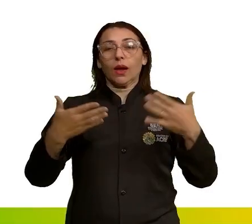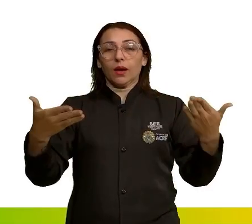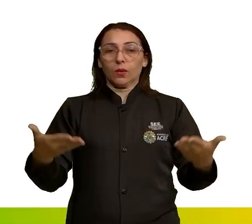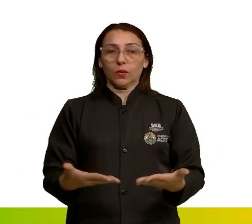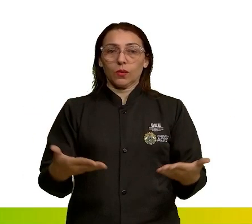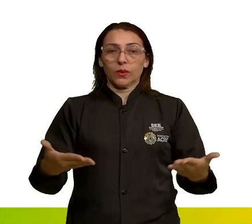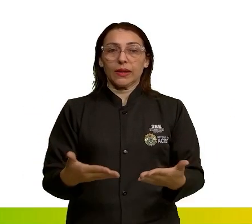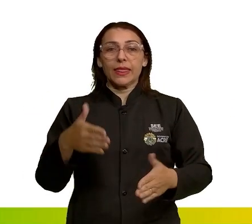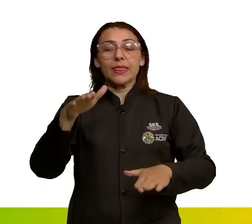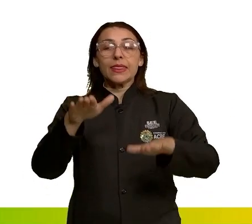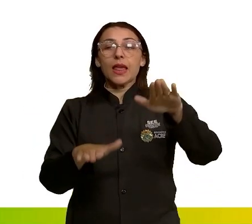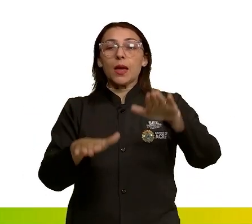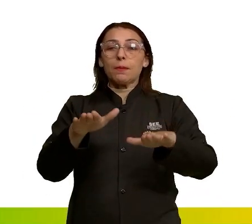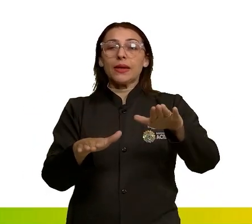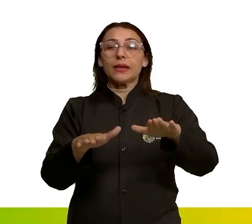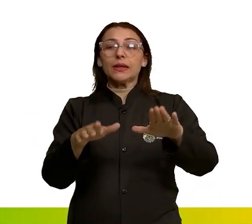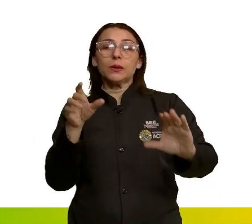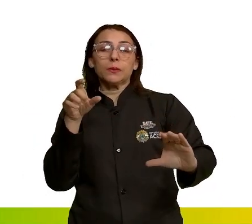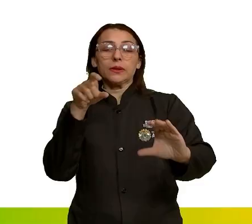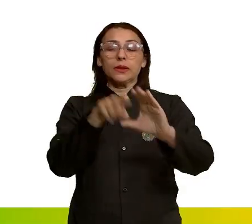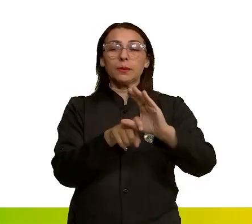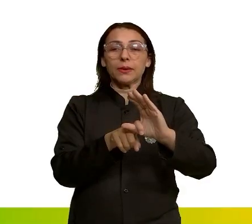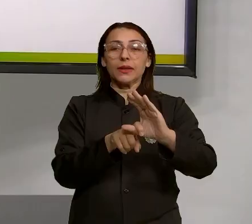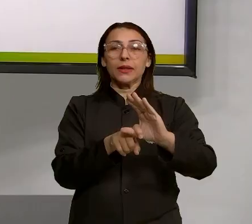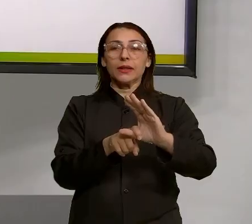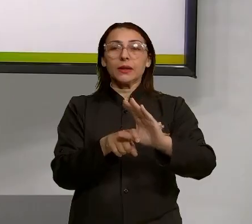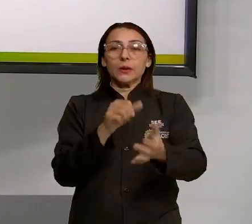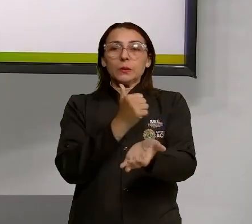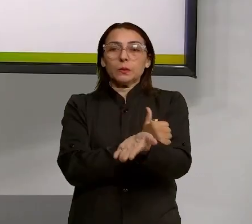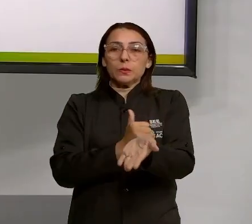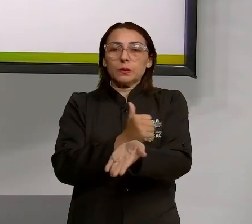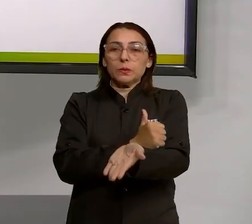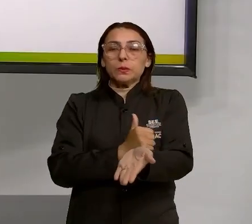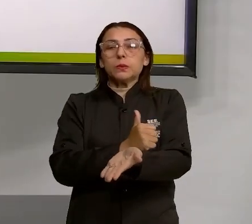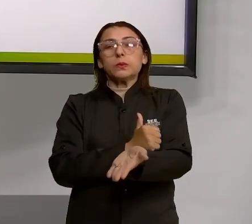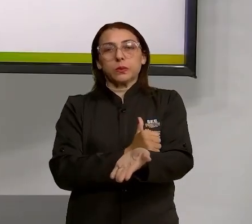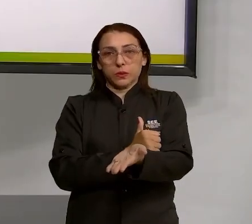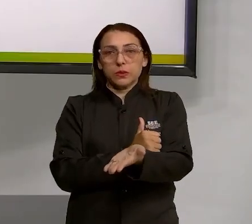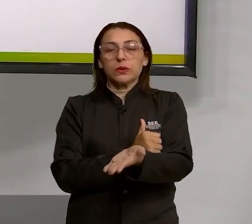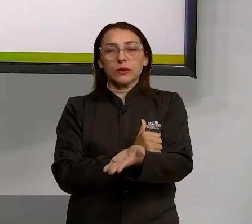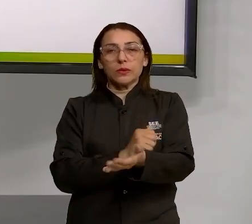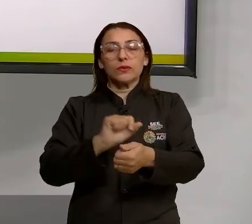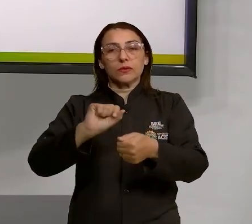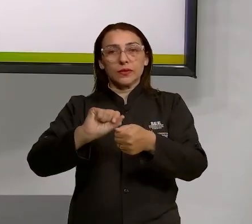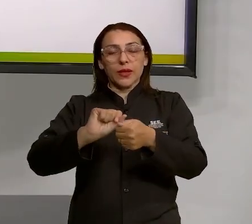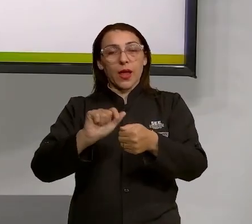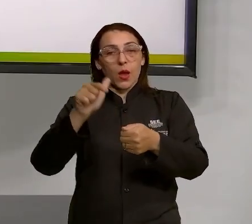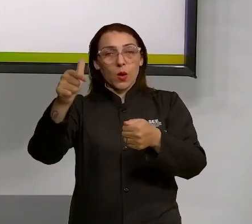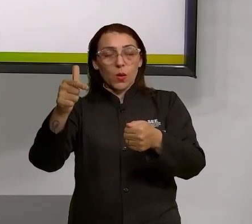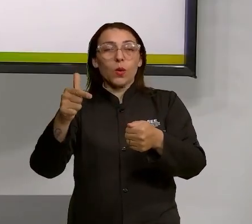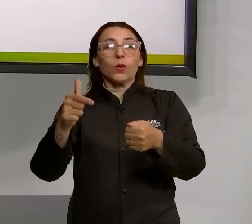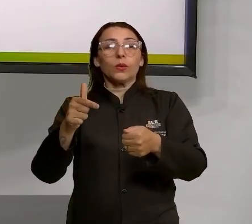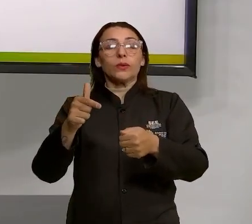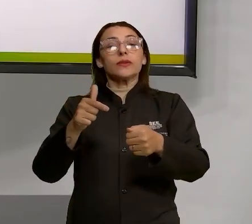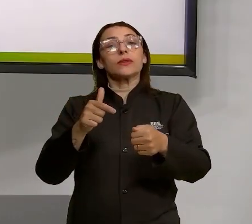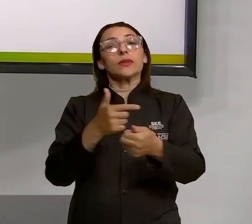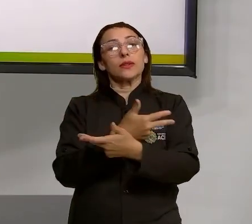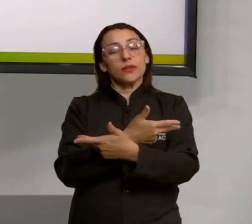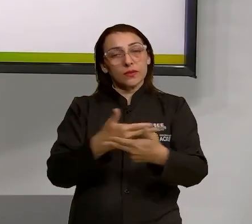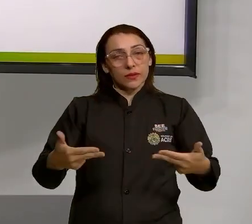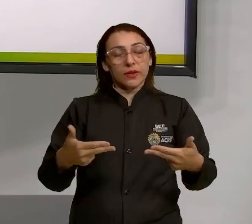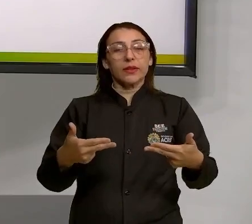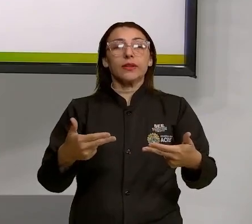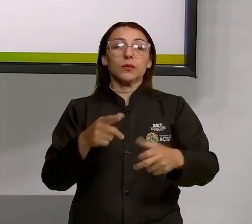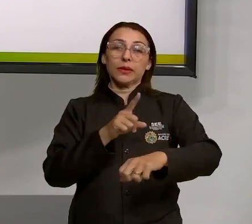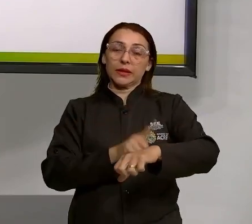Agora, dependência e vício. Então, muitas vezes a gente passa a fazer outras atividades ao mesmo